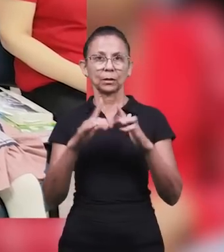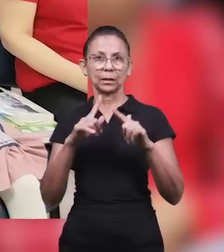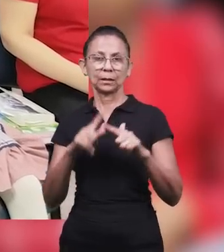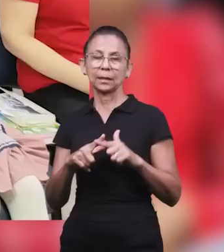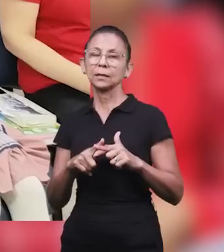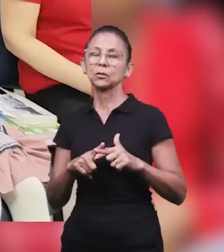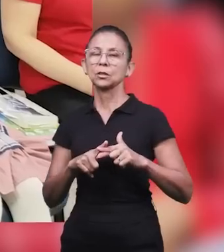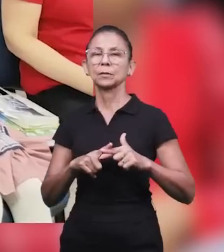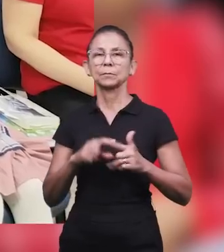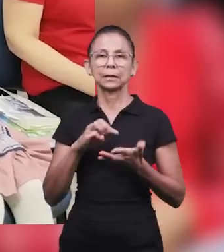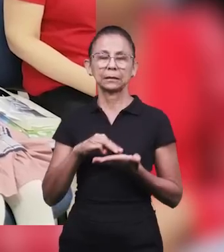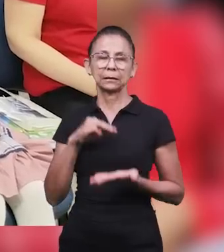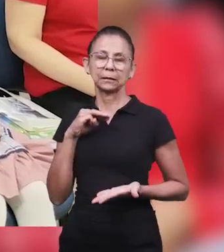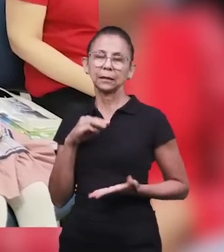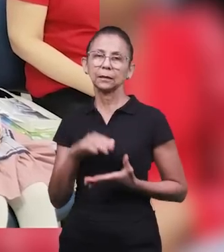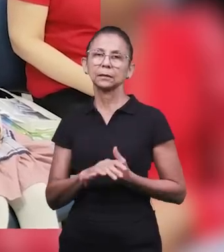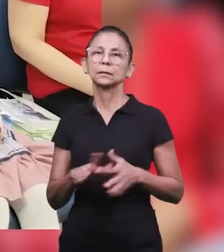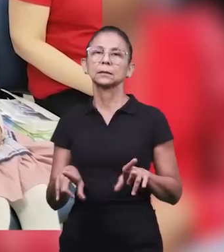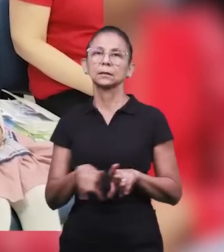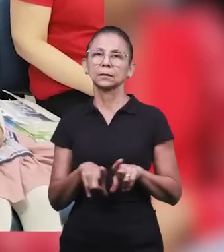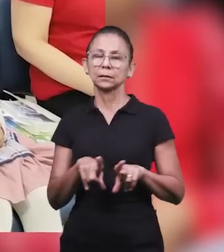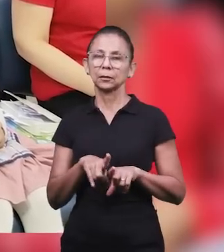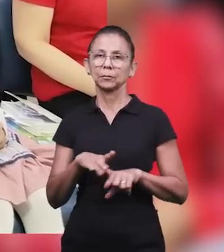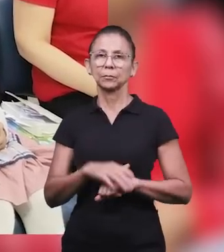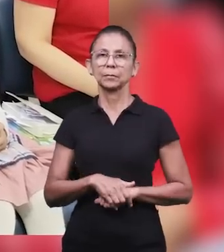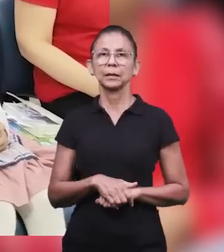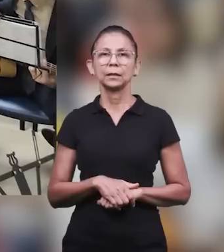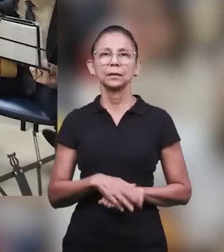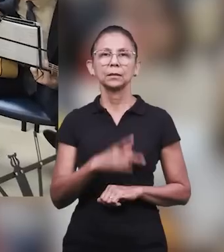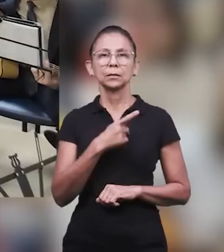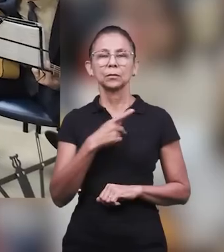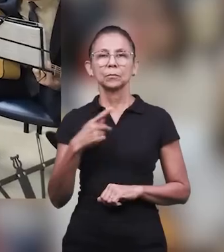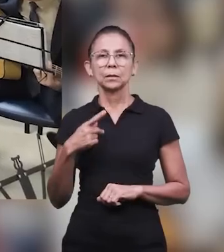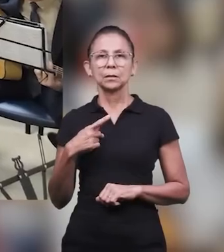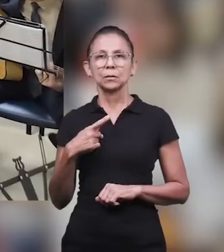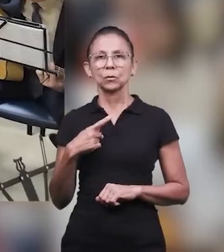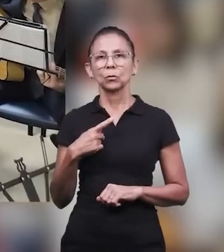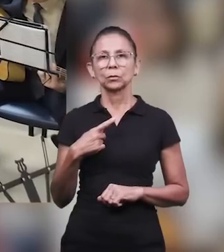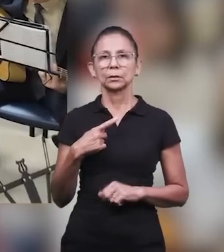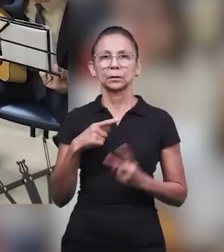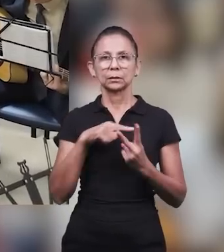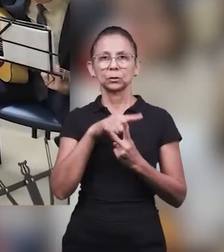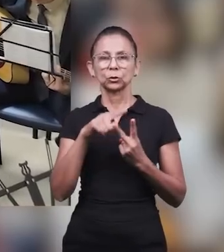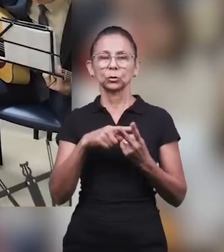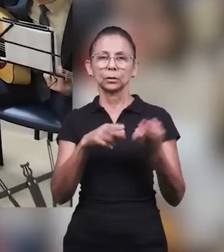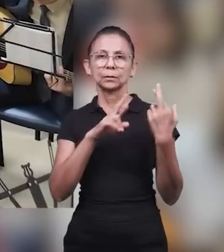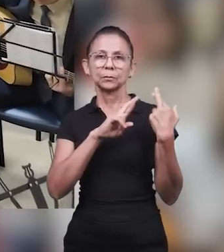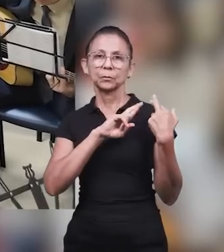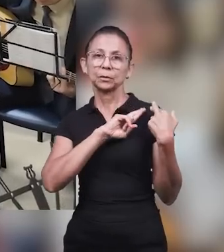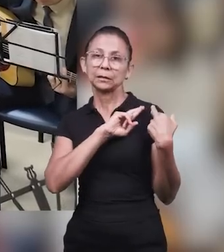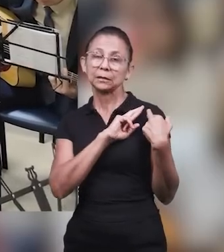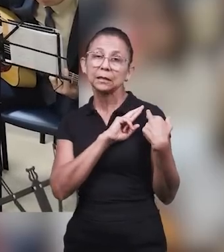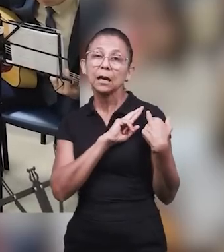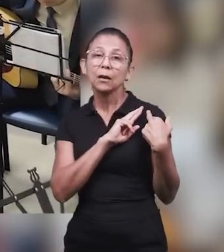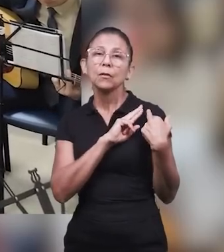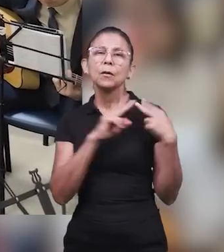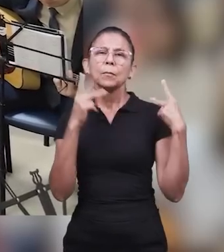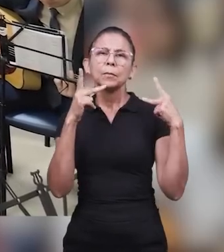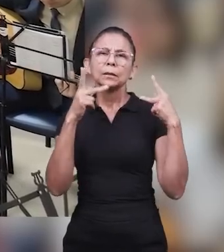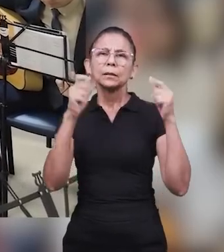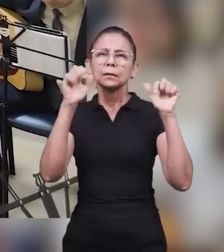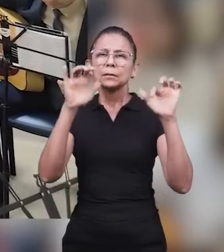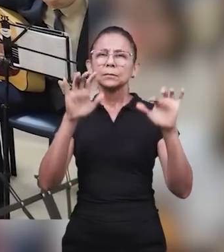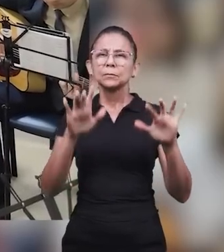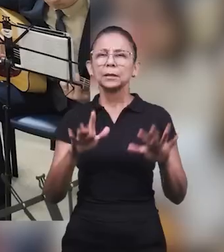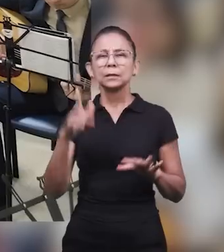culto especial para a promoção de classes, conduzido pelo pastor William Nazaré, foi marcado pelas bênçãos do Senhor derramadas sobre